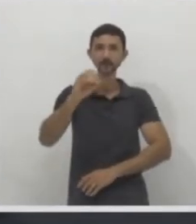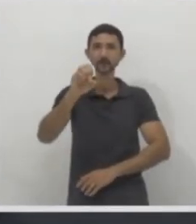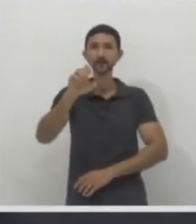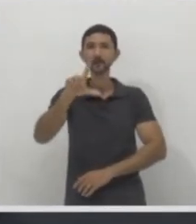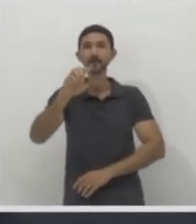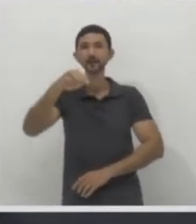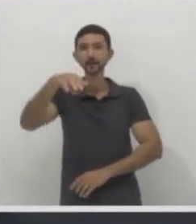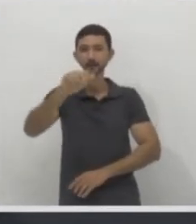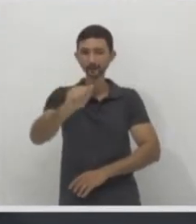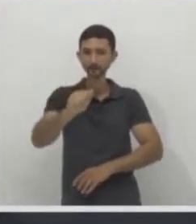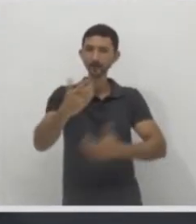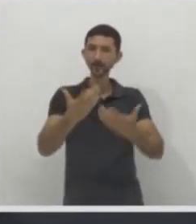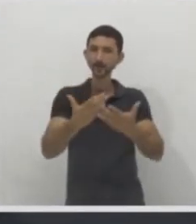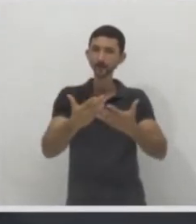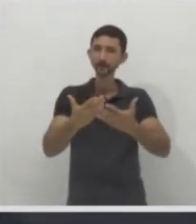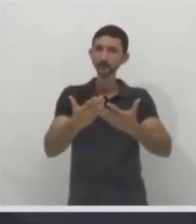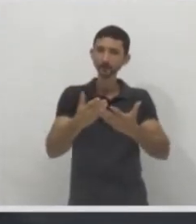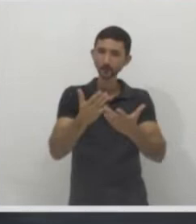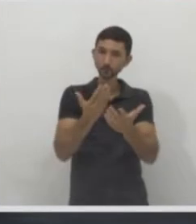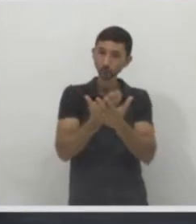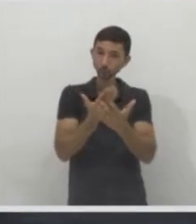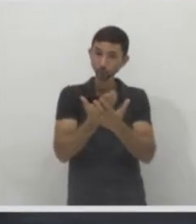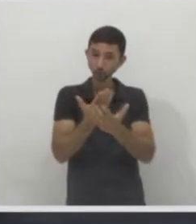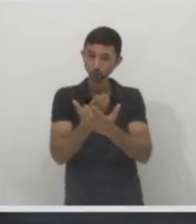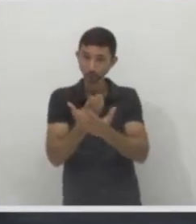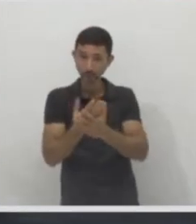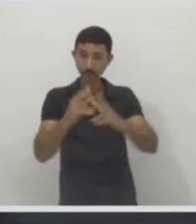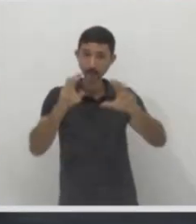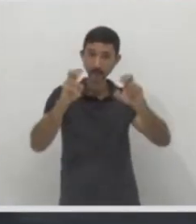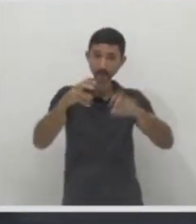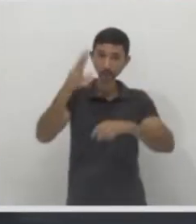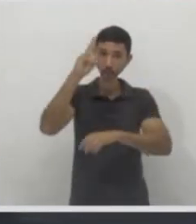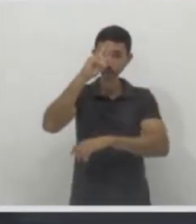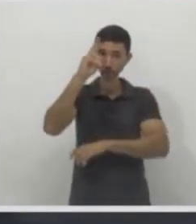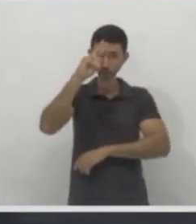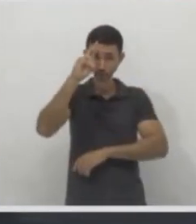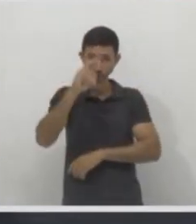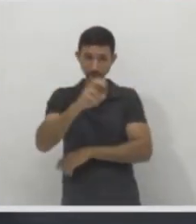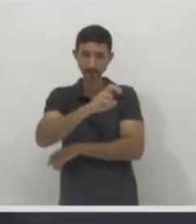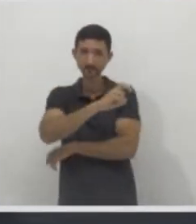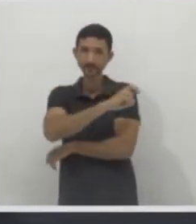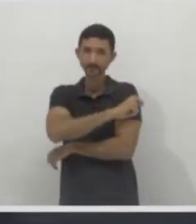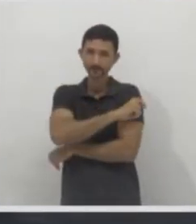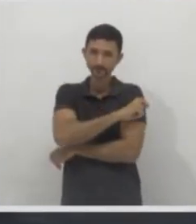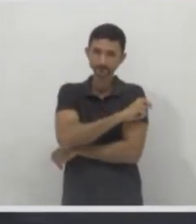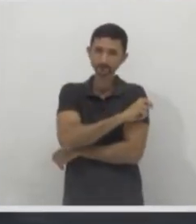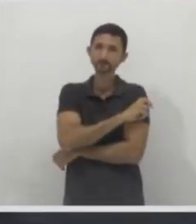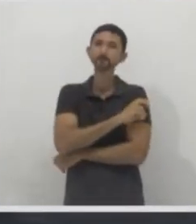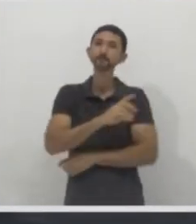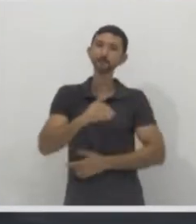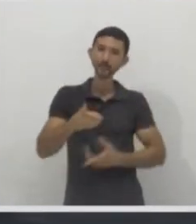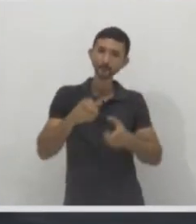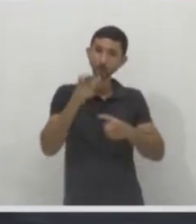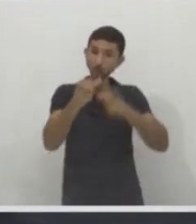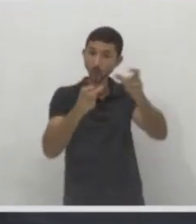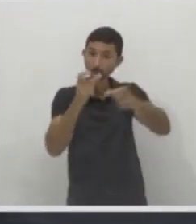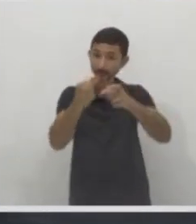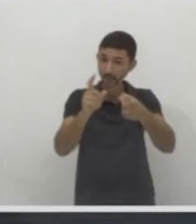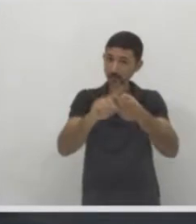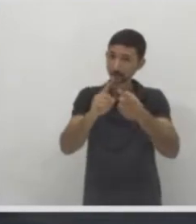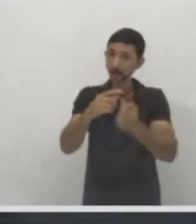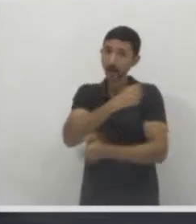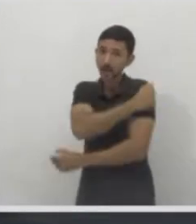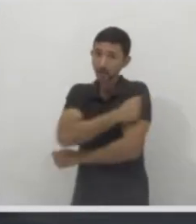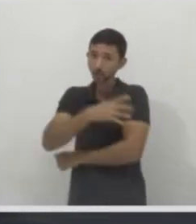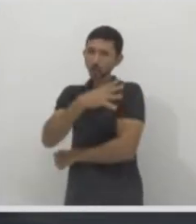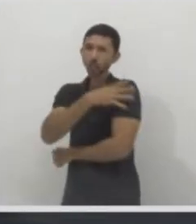vocês alguns conteúdos da disciplina de História do 5º ano. Mas também eu aproveito para convidar a galerinha do 4º ano para